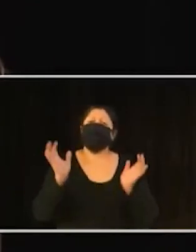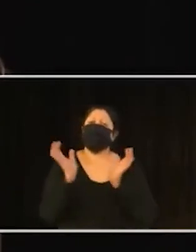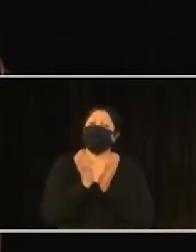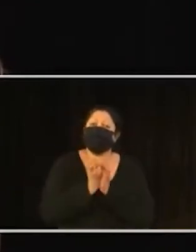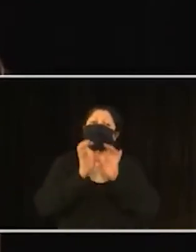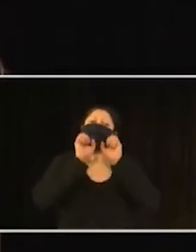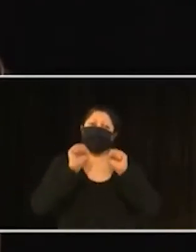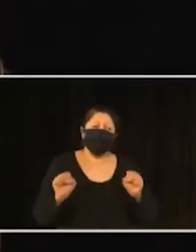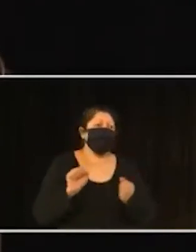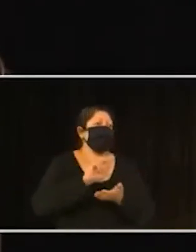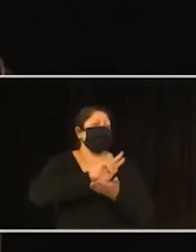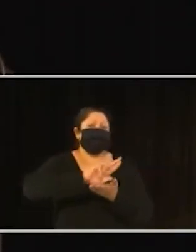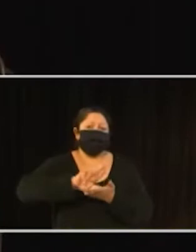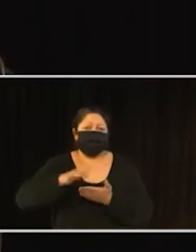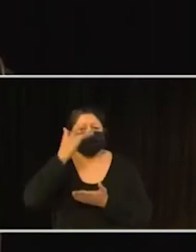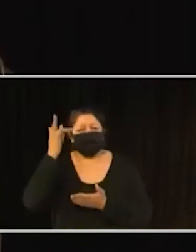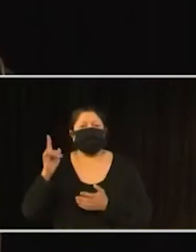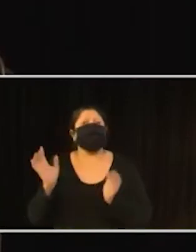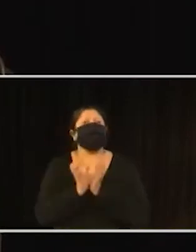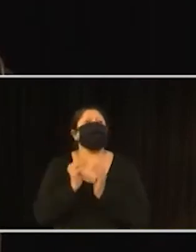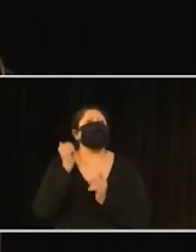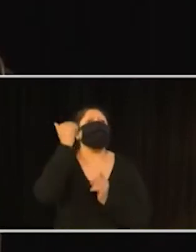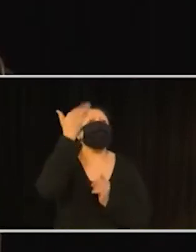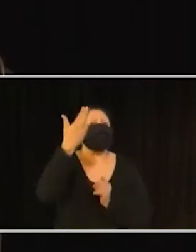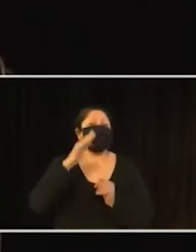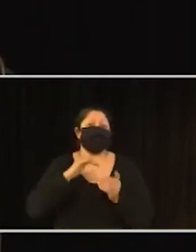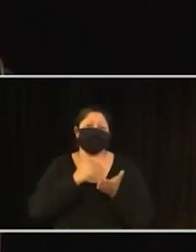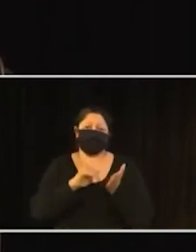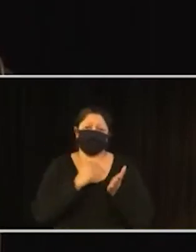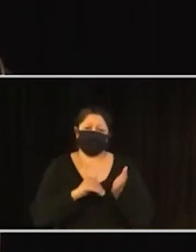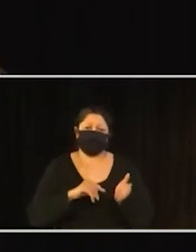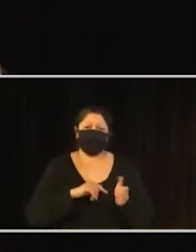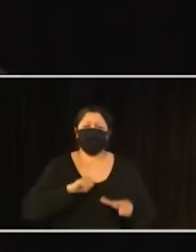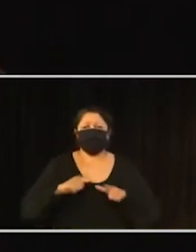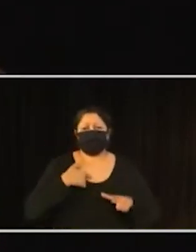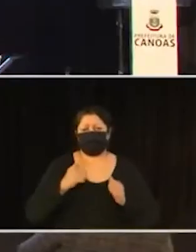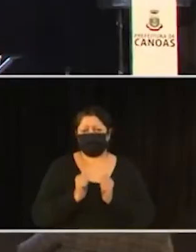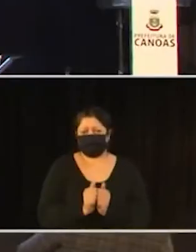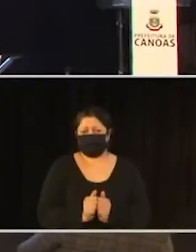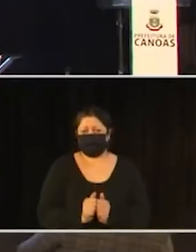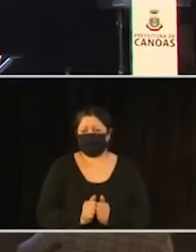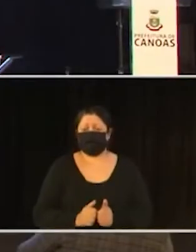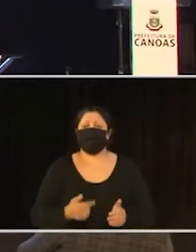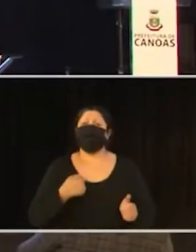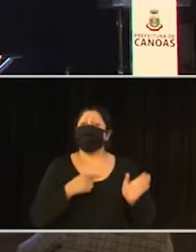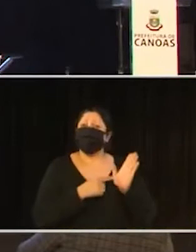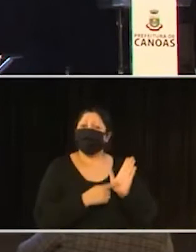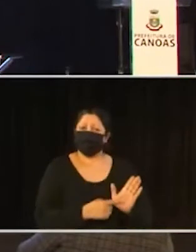secretária Josiane, colegas lá no fundo do escritório de projetos. A minha apresentação,